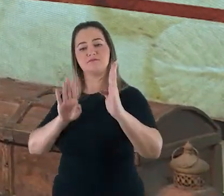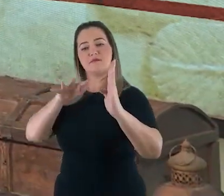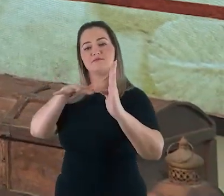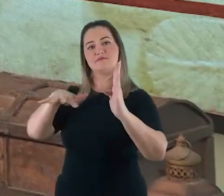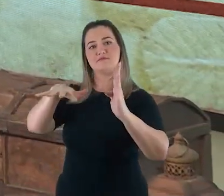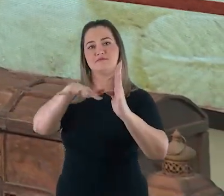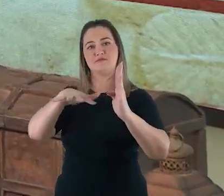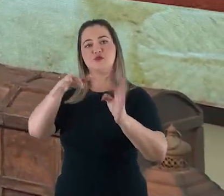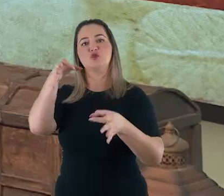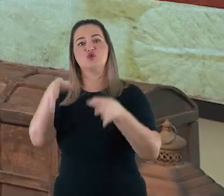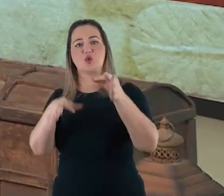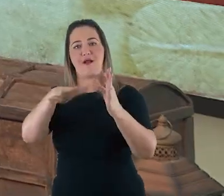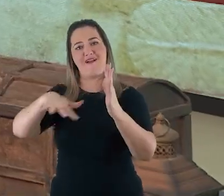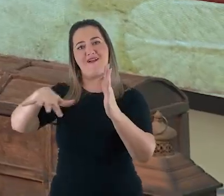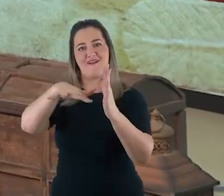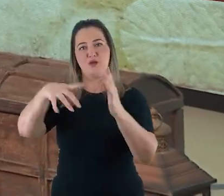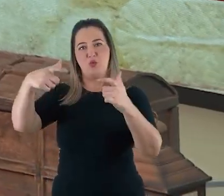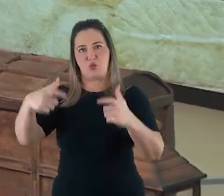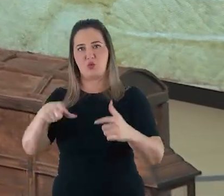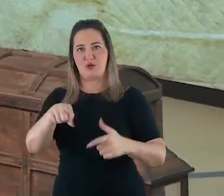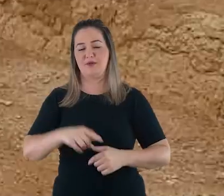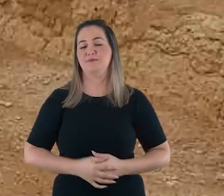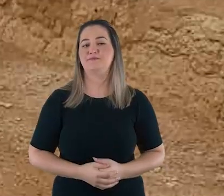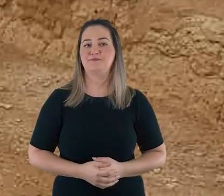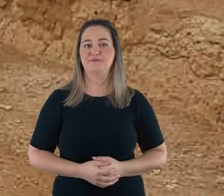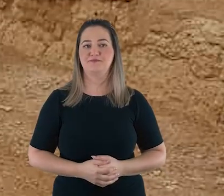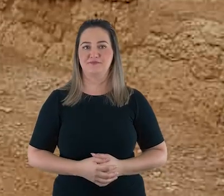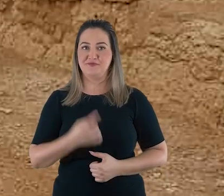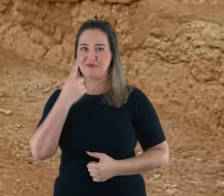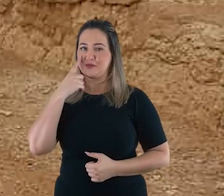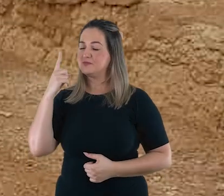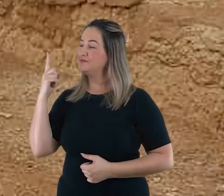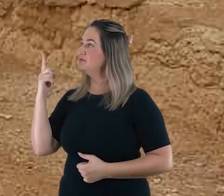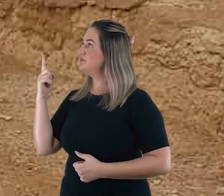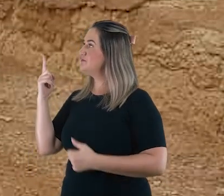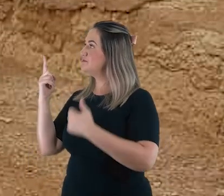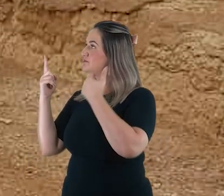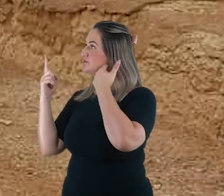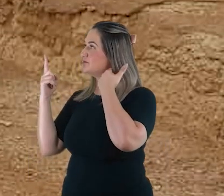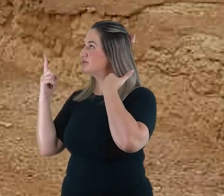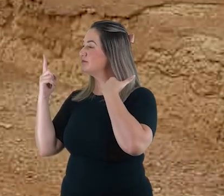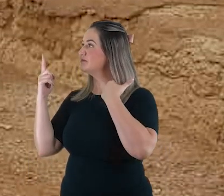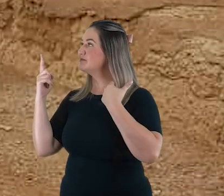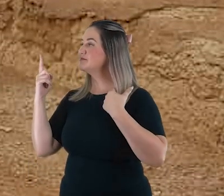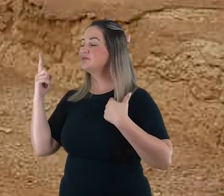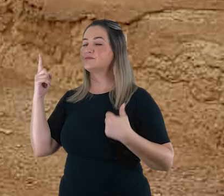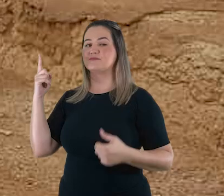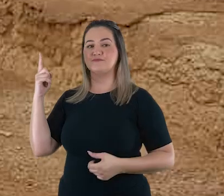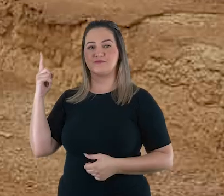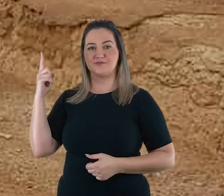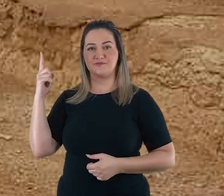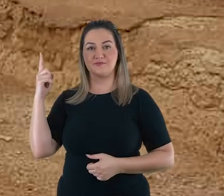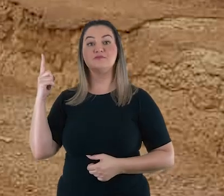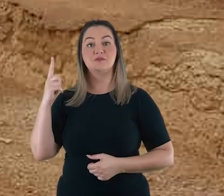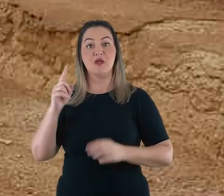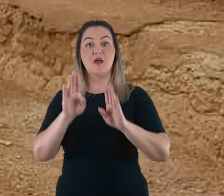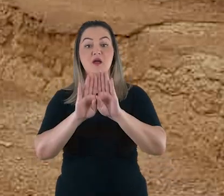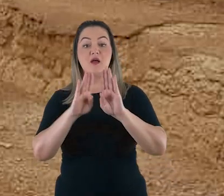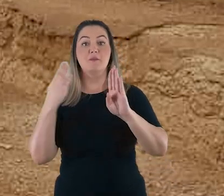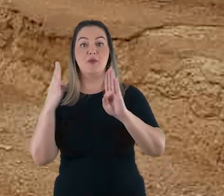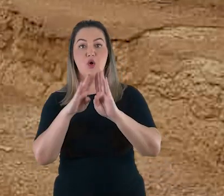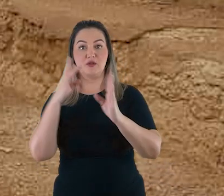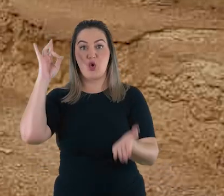causa das pessoas. Eu quero mostrar mais uma imagem para você. Aqui está, uma das portas originais da cidade de